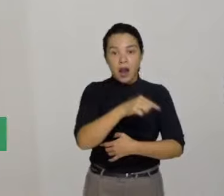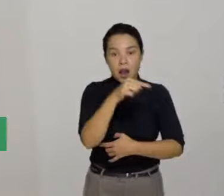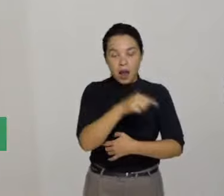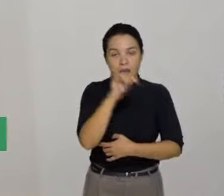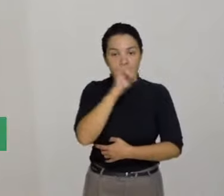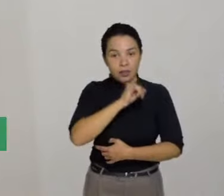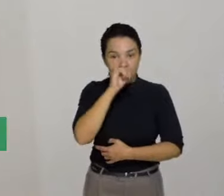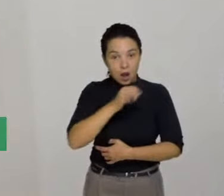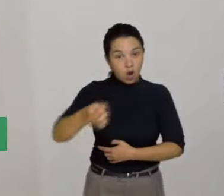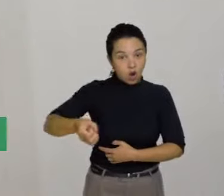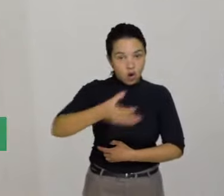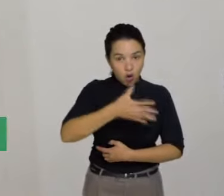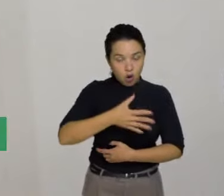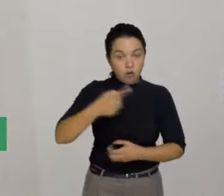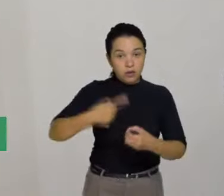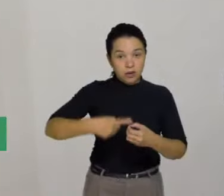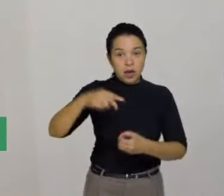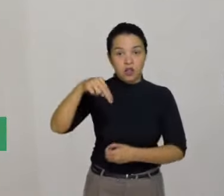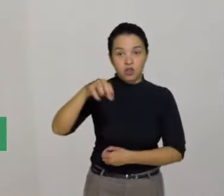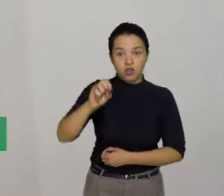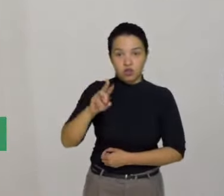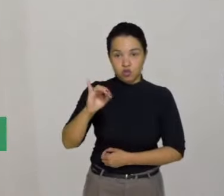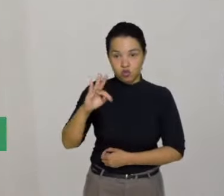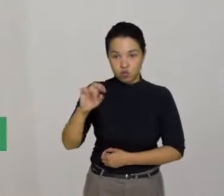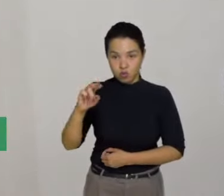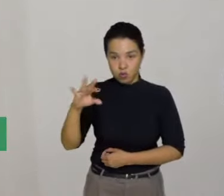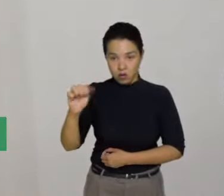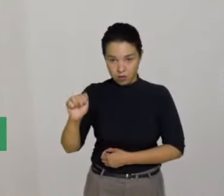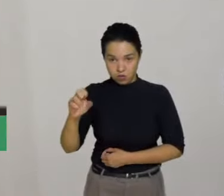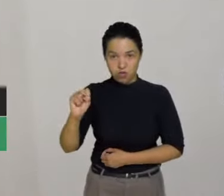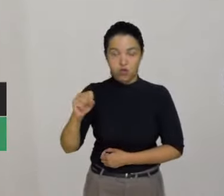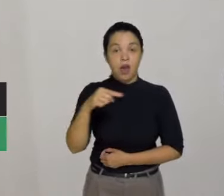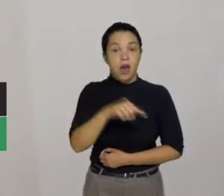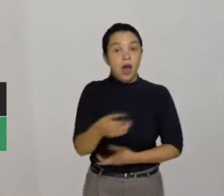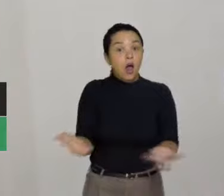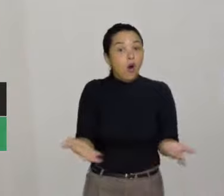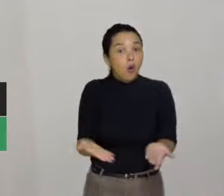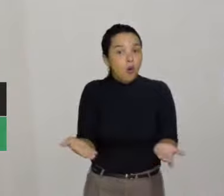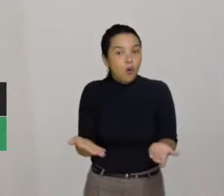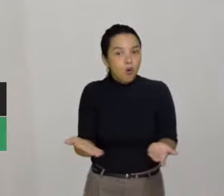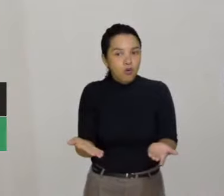no Vale do Rio Tijucas Grande, atualmente, a Colônia Nova Itália encontra-se